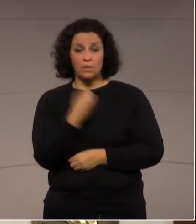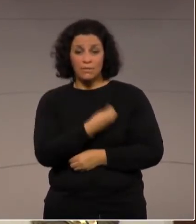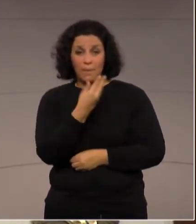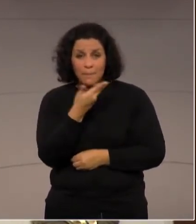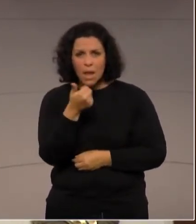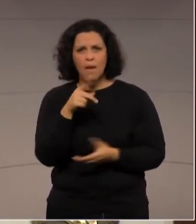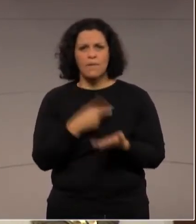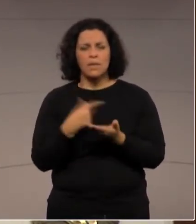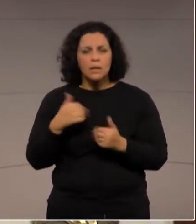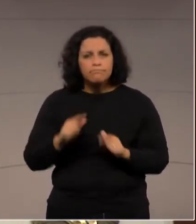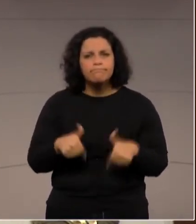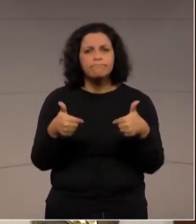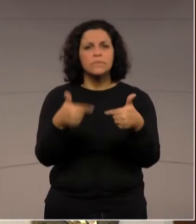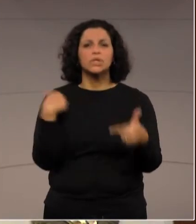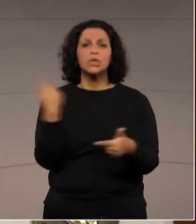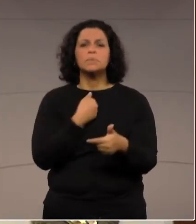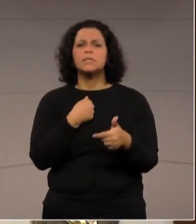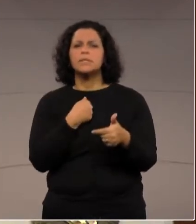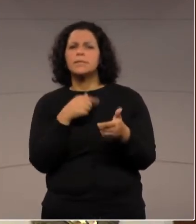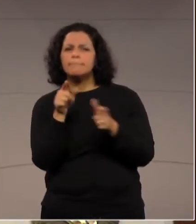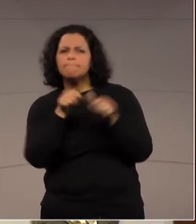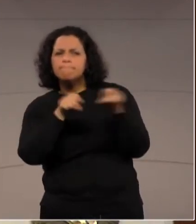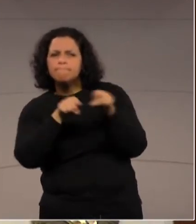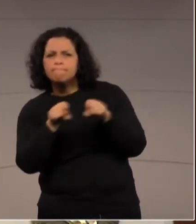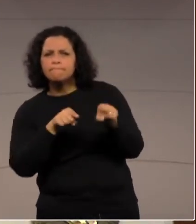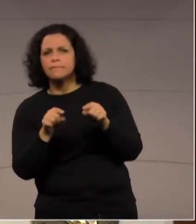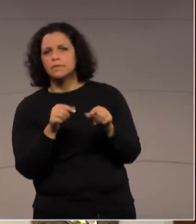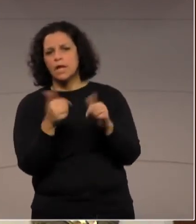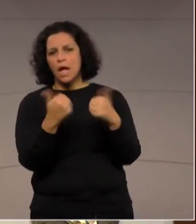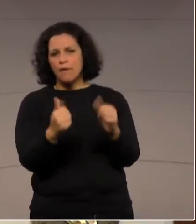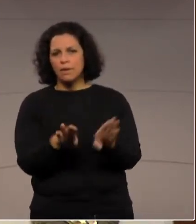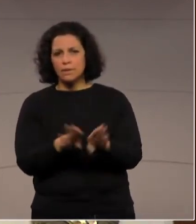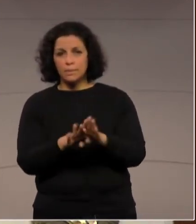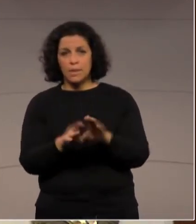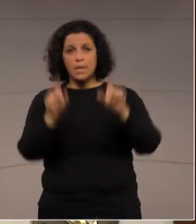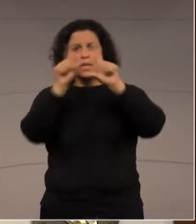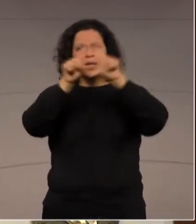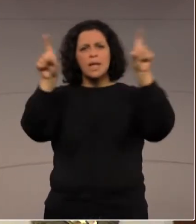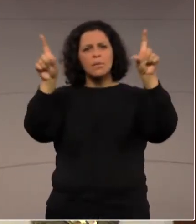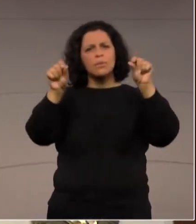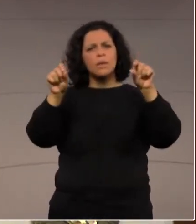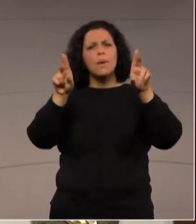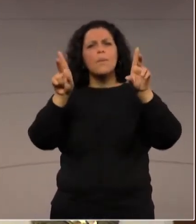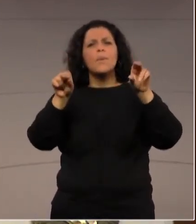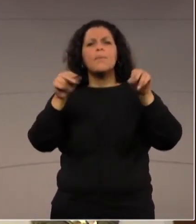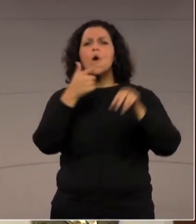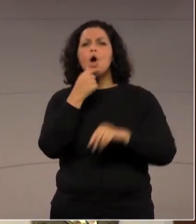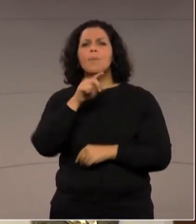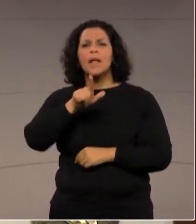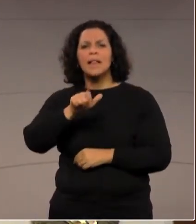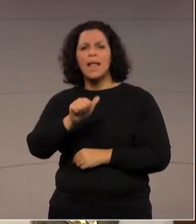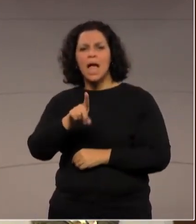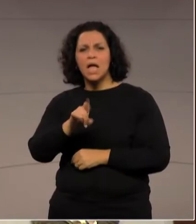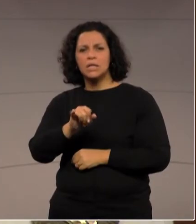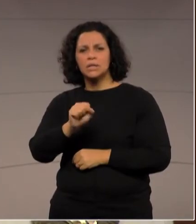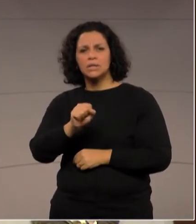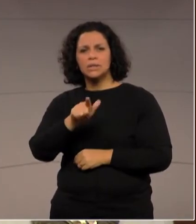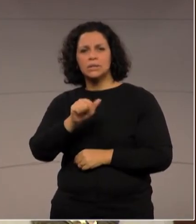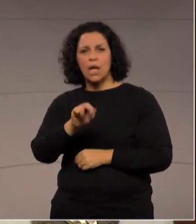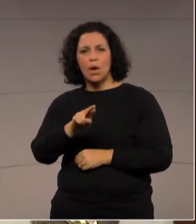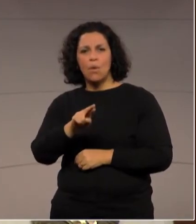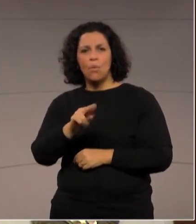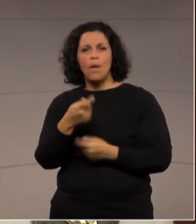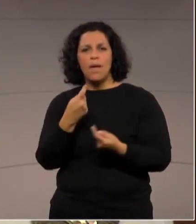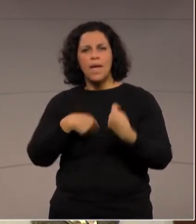melhor é o que deve ser medido isso é a frase de um grande economista chamado ladislau dal bo que